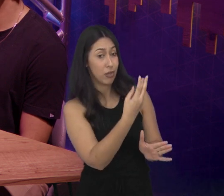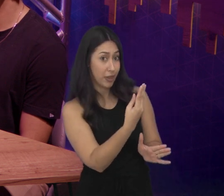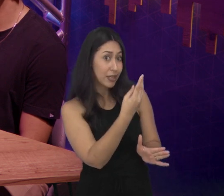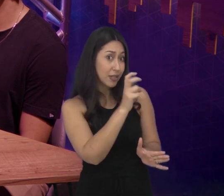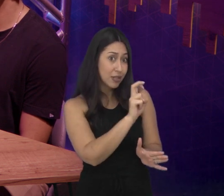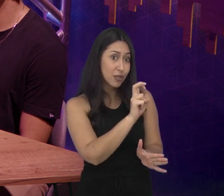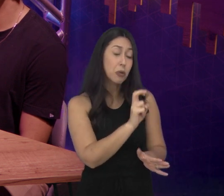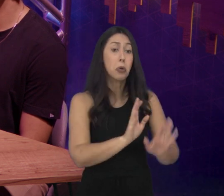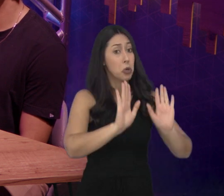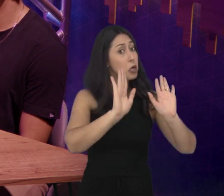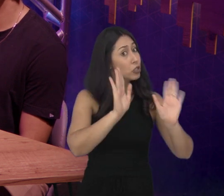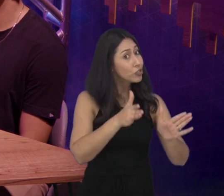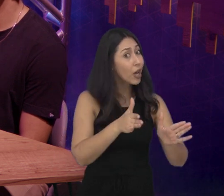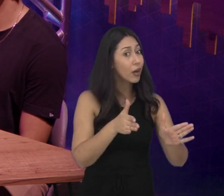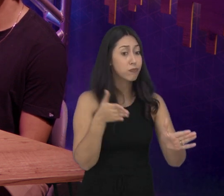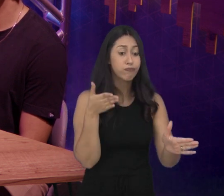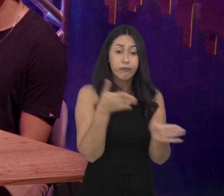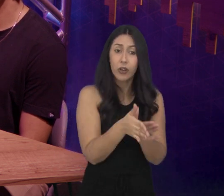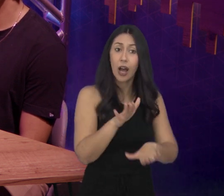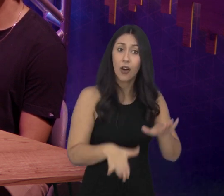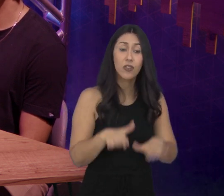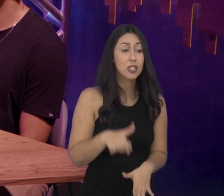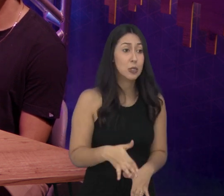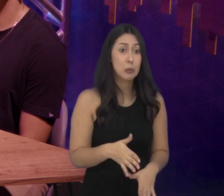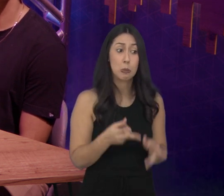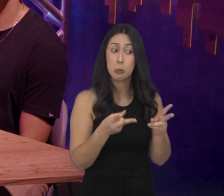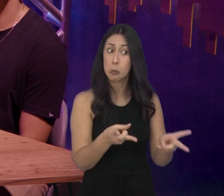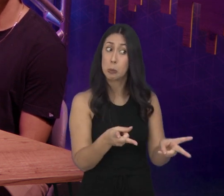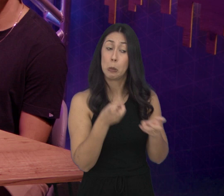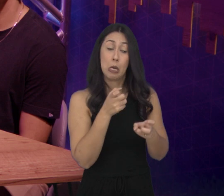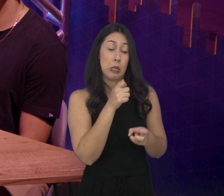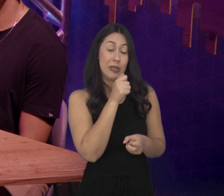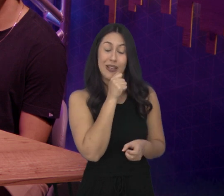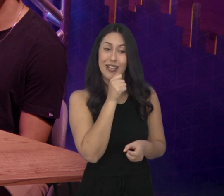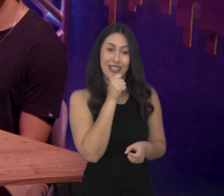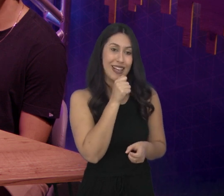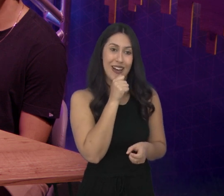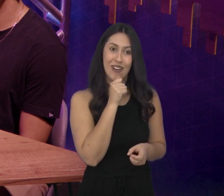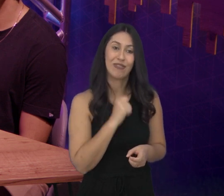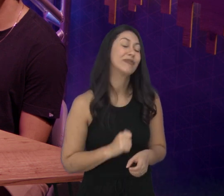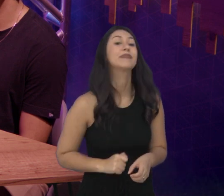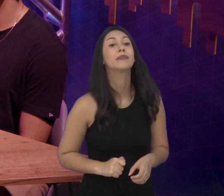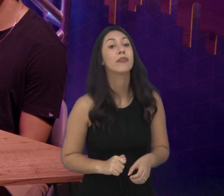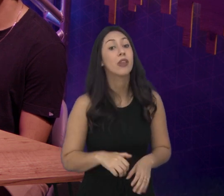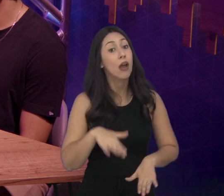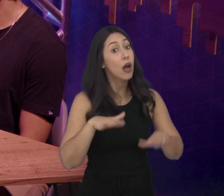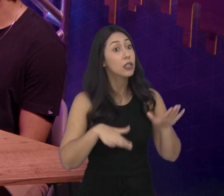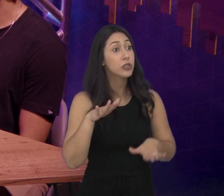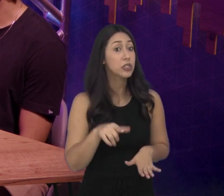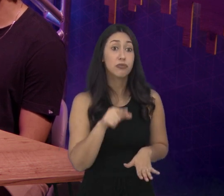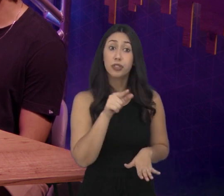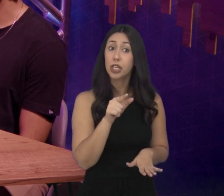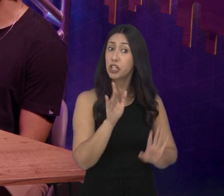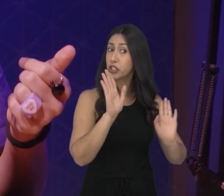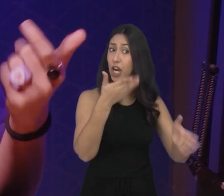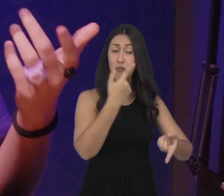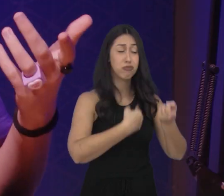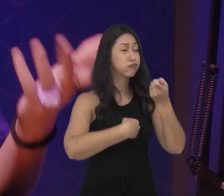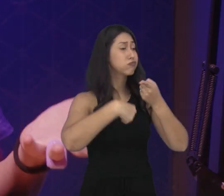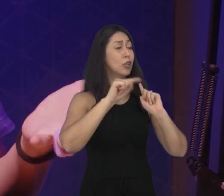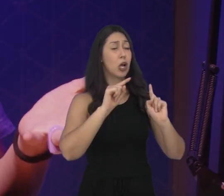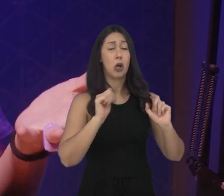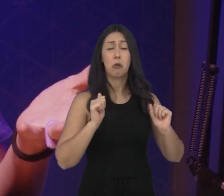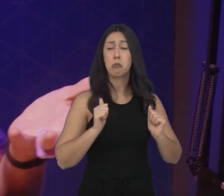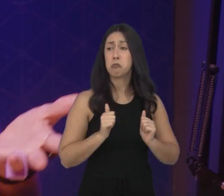anos, você tá na crise dos 30, talvez de forma consciente, talvez não. Talvez você não seja uma pessoa